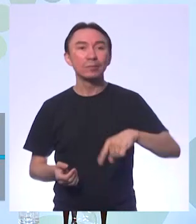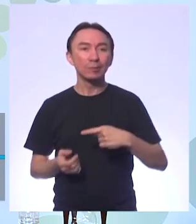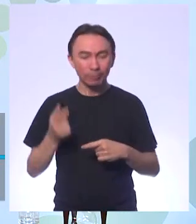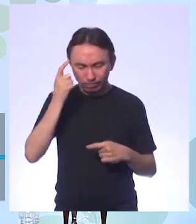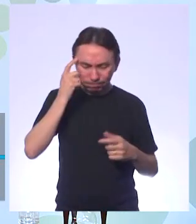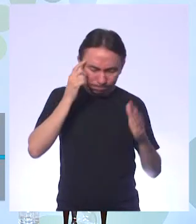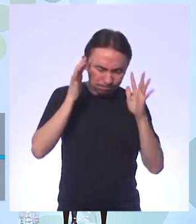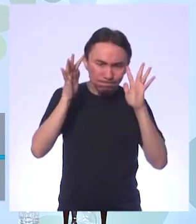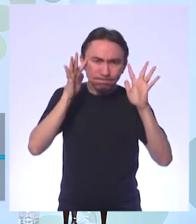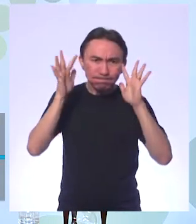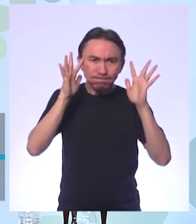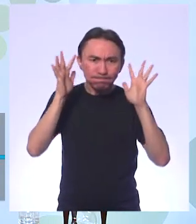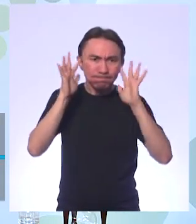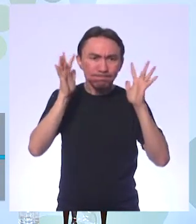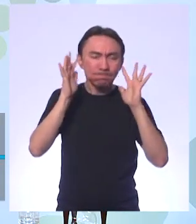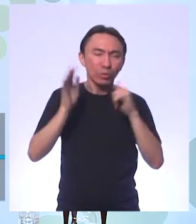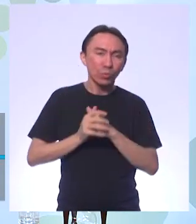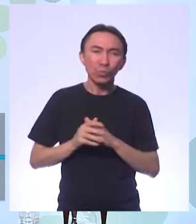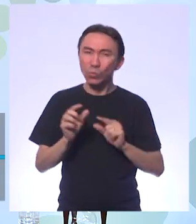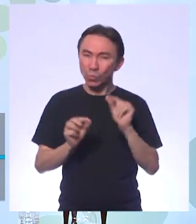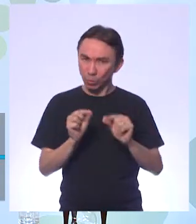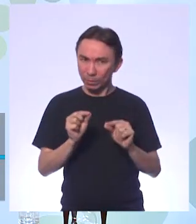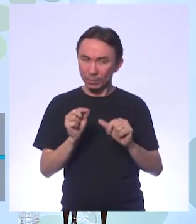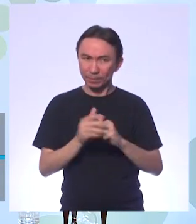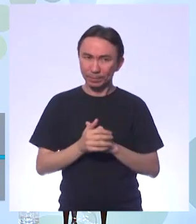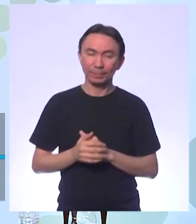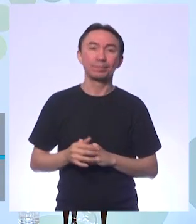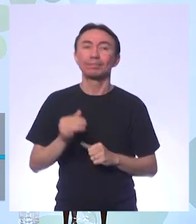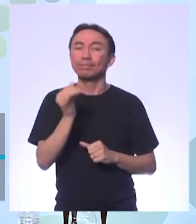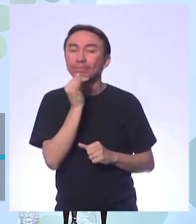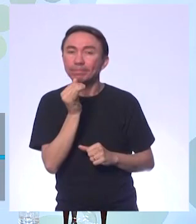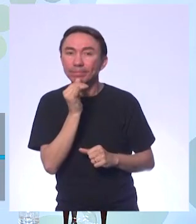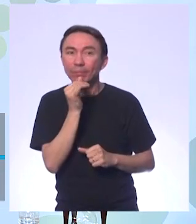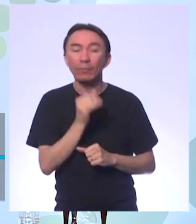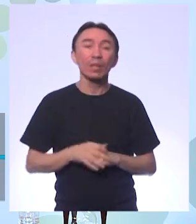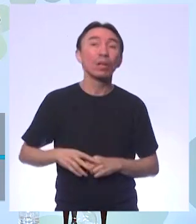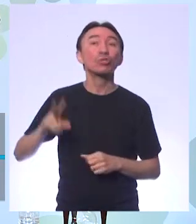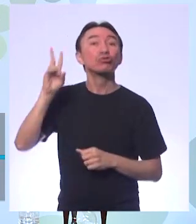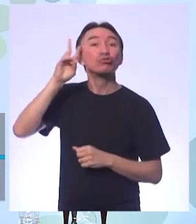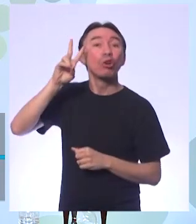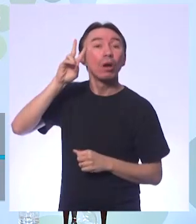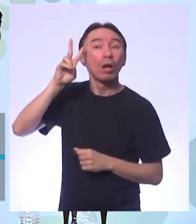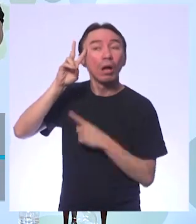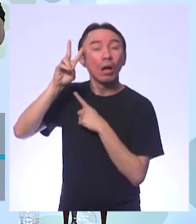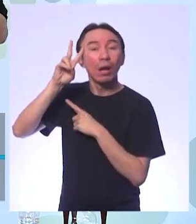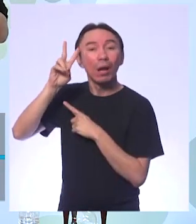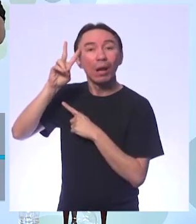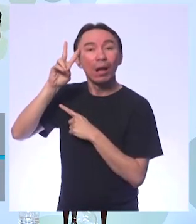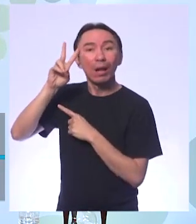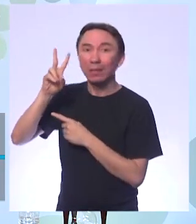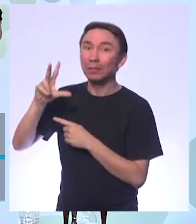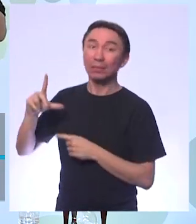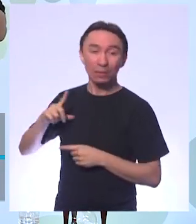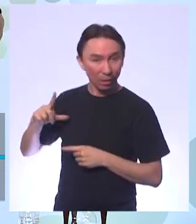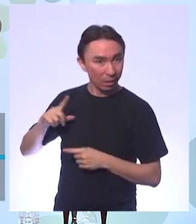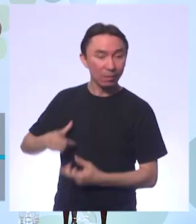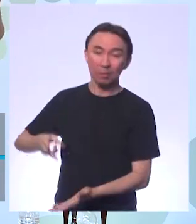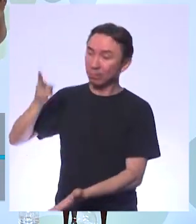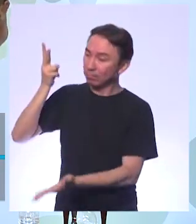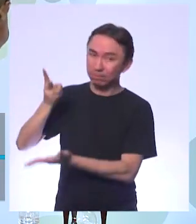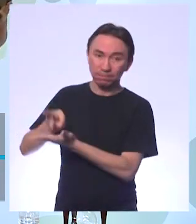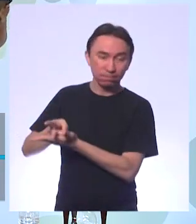respondendo, vamos pensar aqui uma permanência dessa história. Por que a gente conta história? Porque tem permanências. Algumas